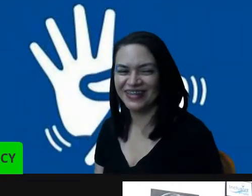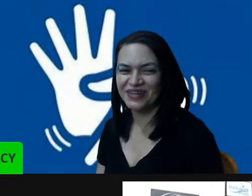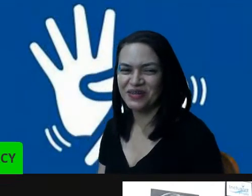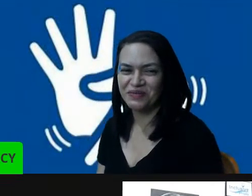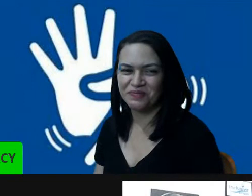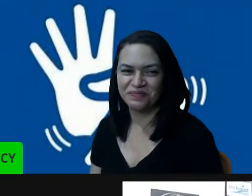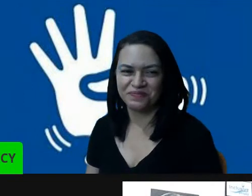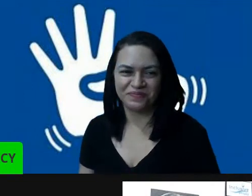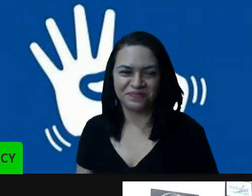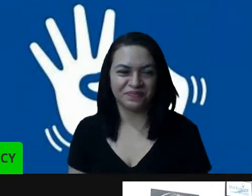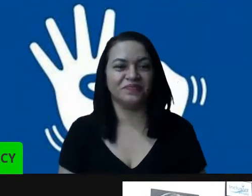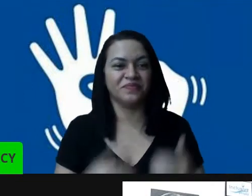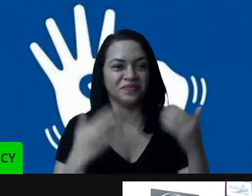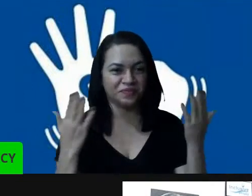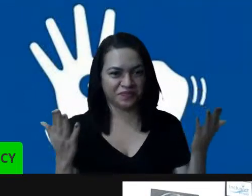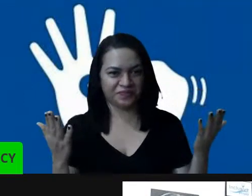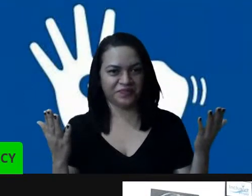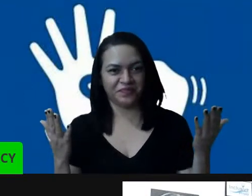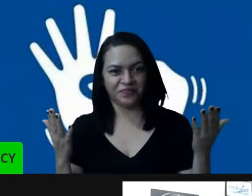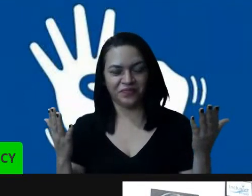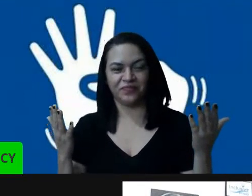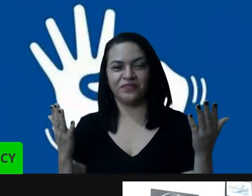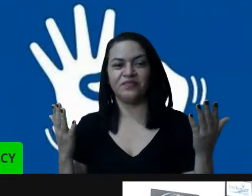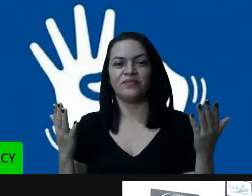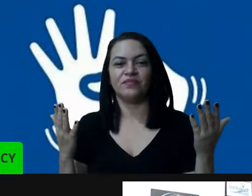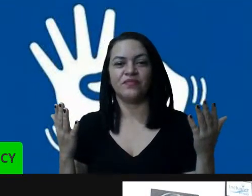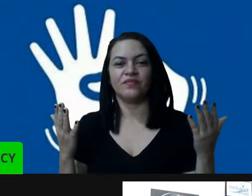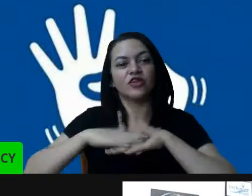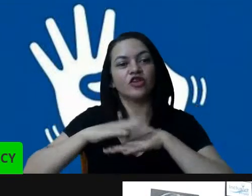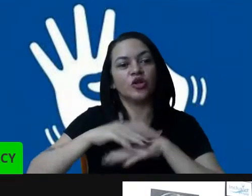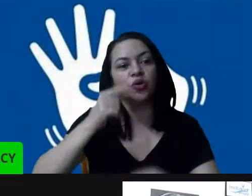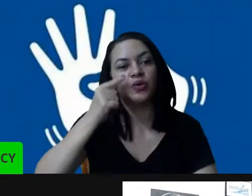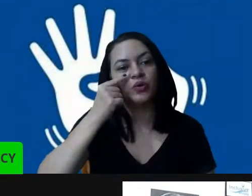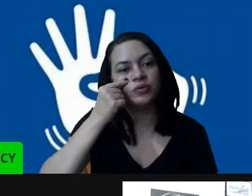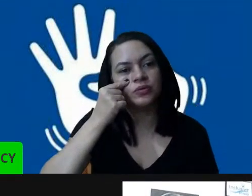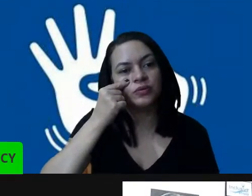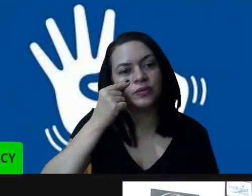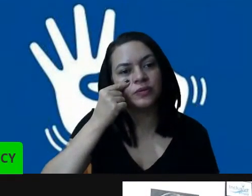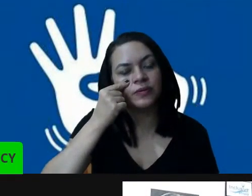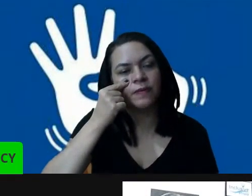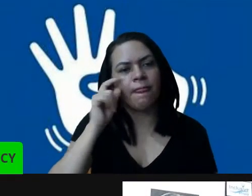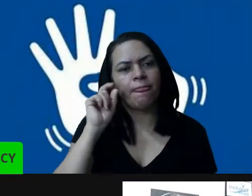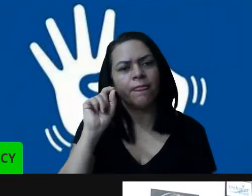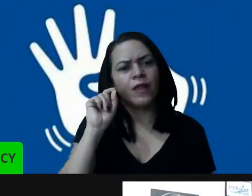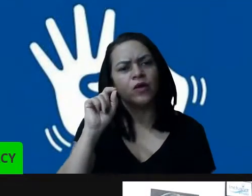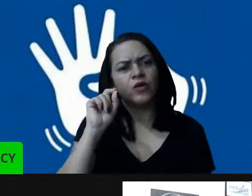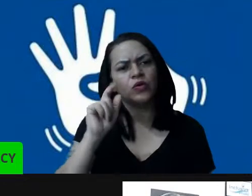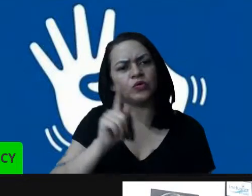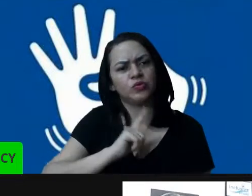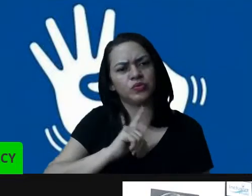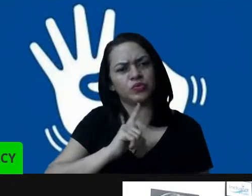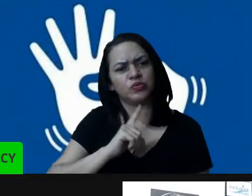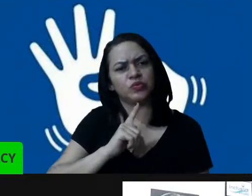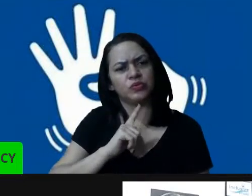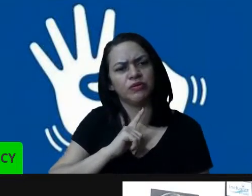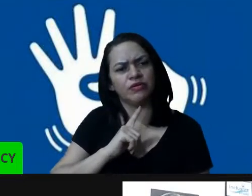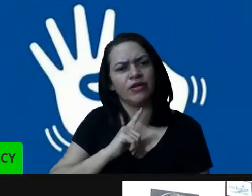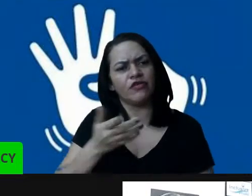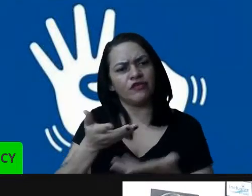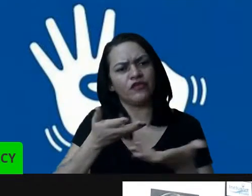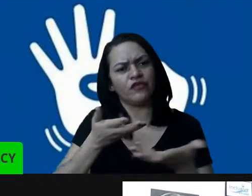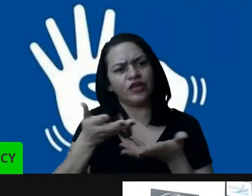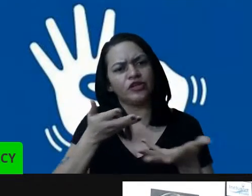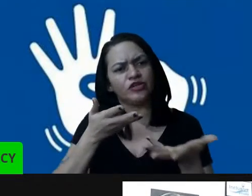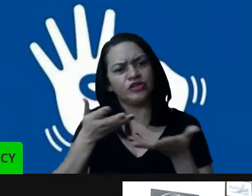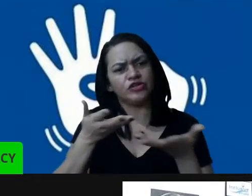Então, e já assim, tu tá tendo esse um feedback, os surdos estão Oi. conseguindo,